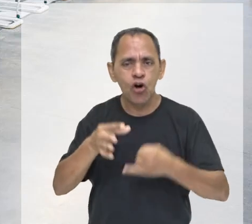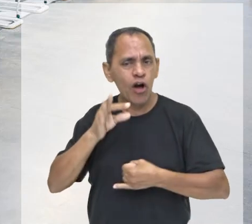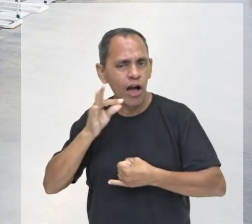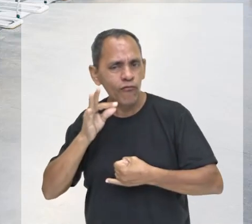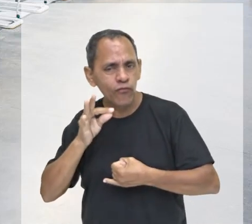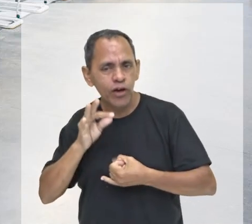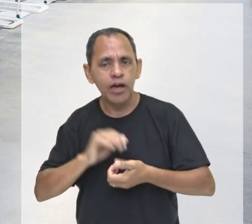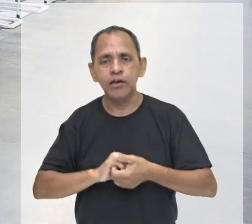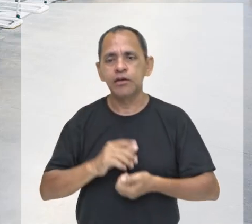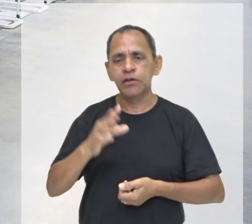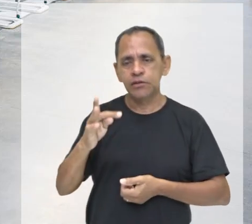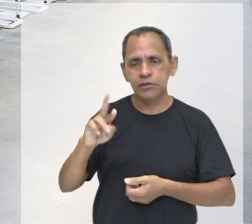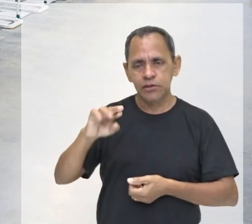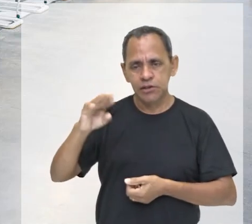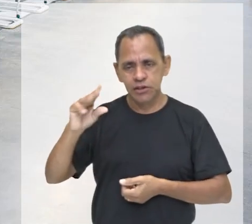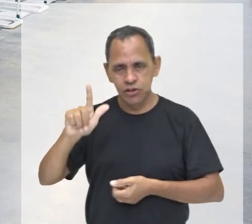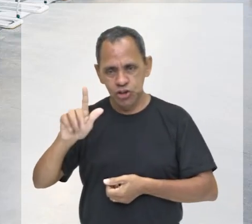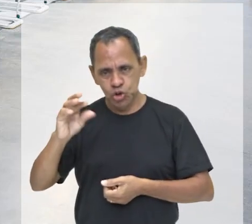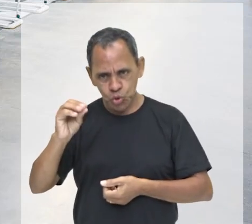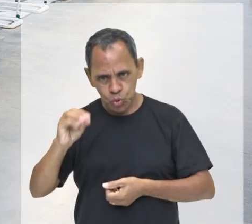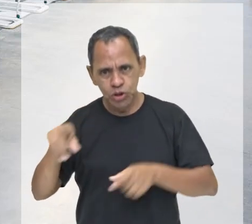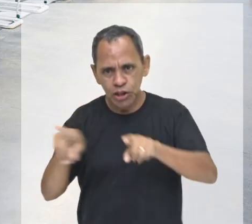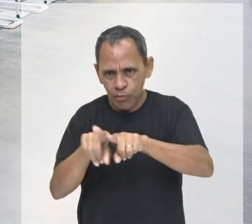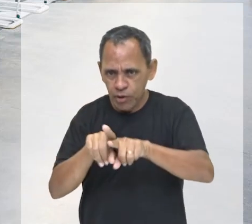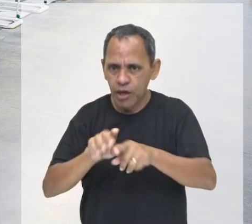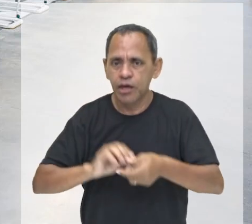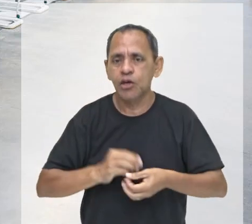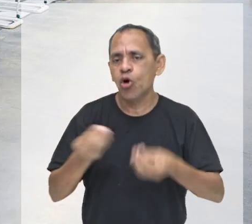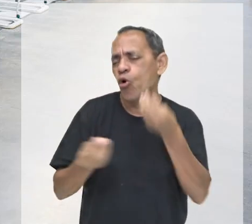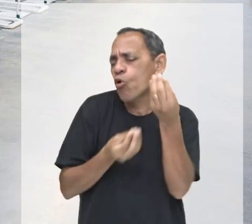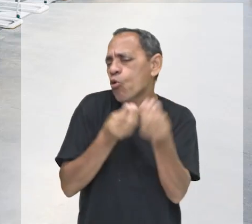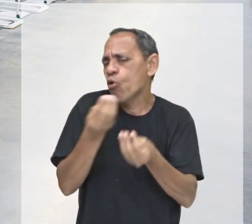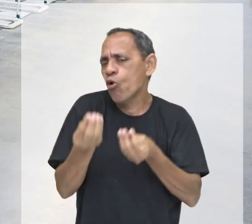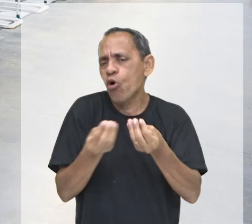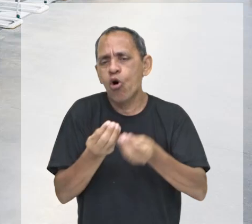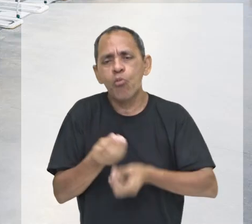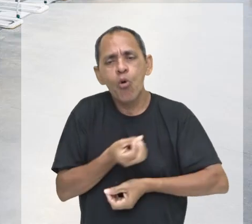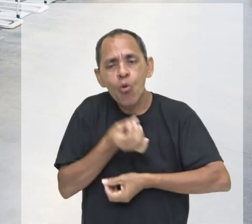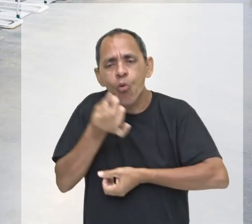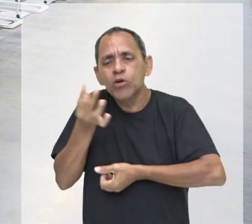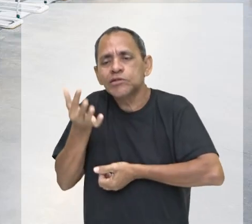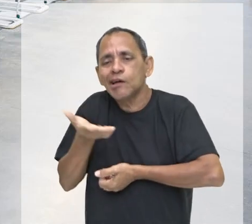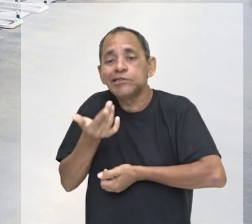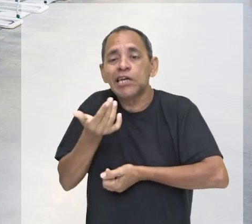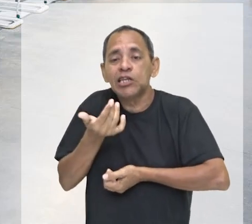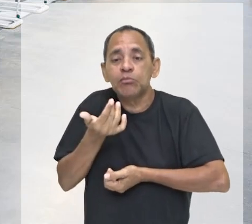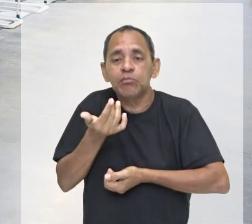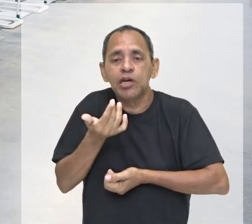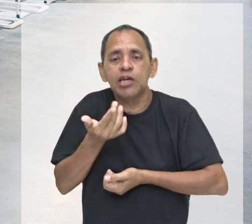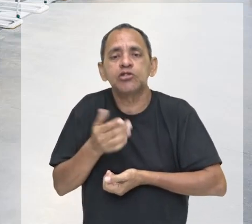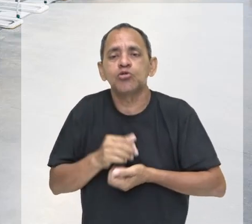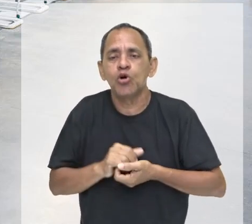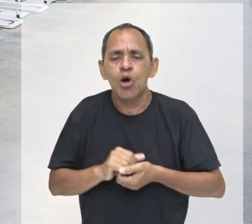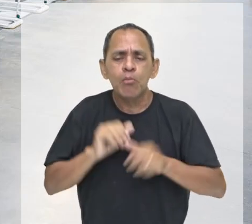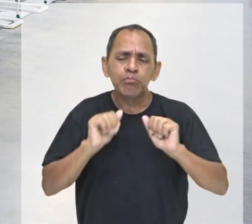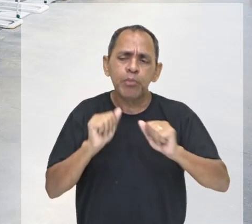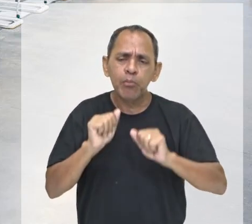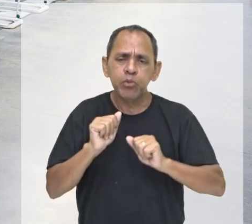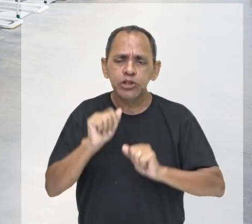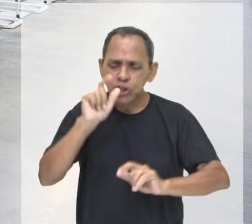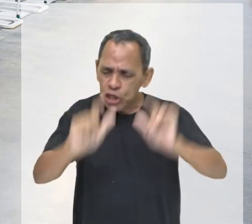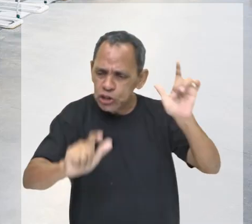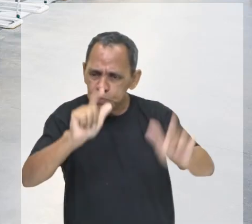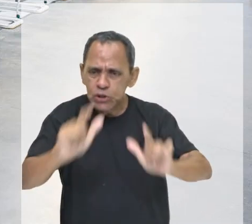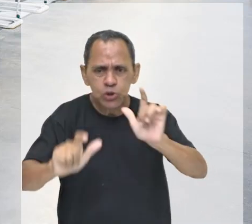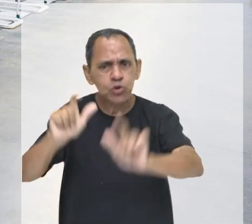Então, imagina, 200 milhões de habitantes, para a gente ter essa quantidade de alimentos, né? Vocês podem imaginar